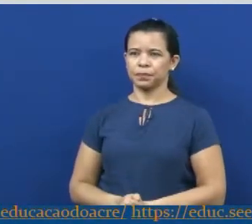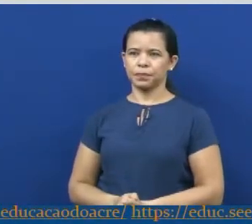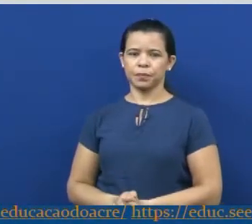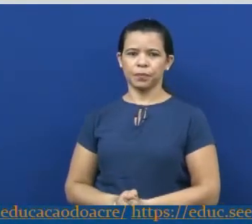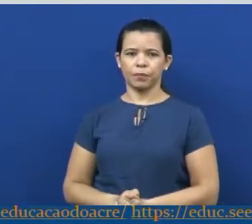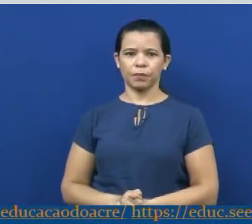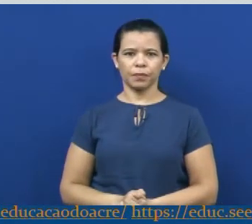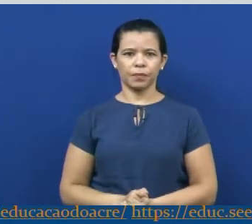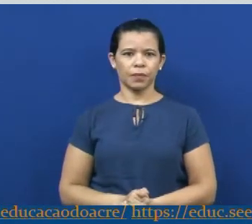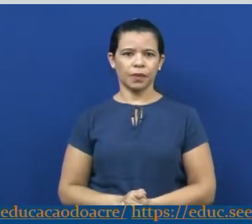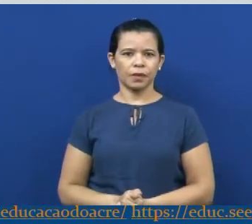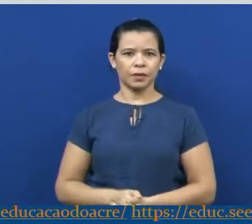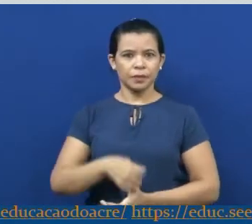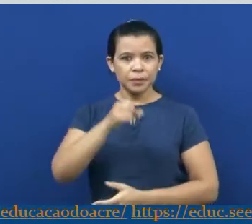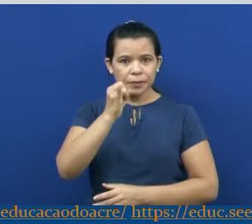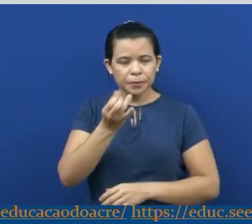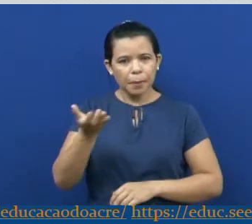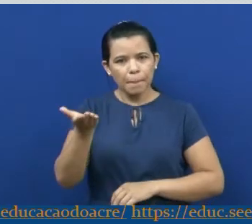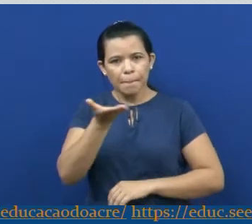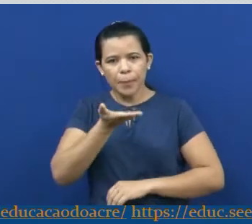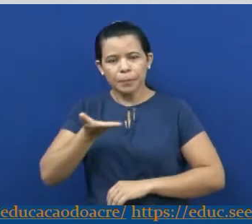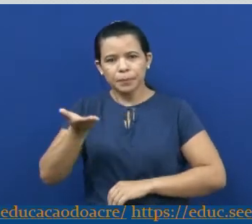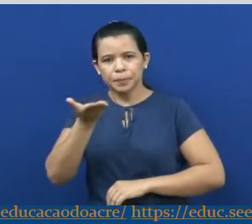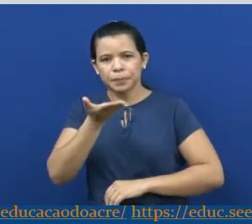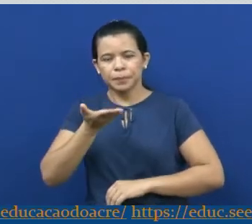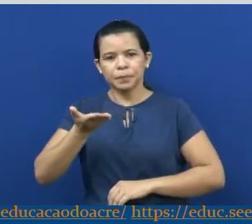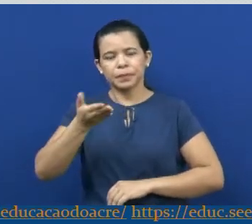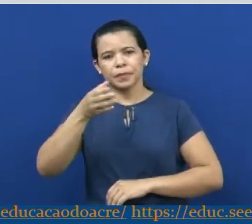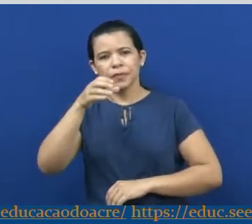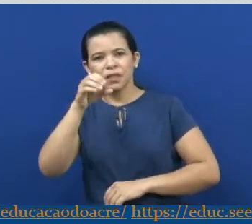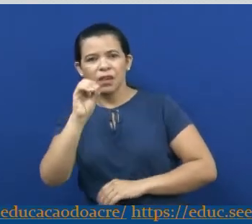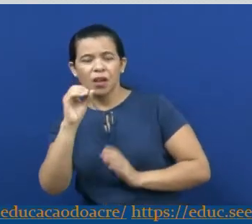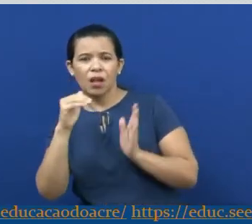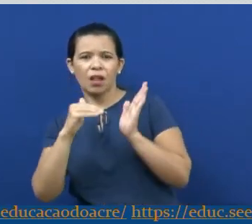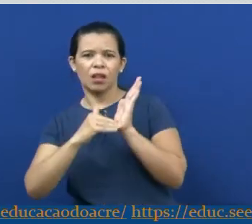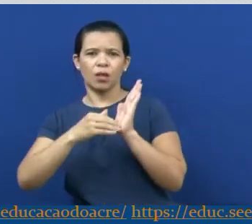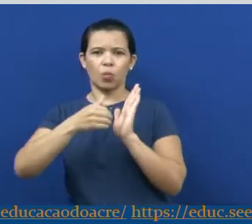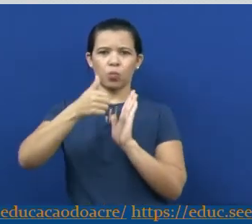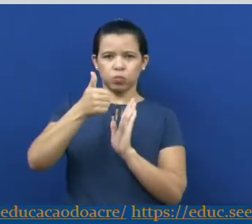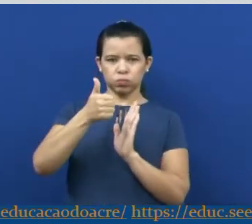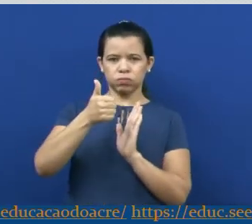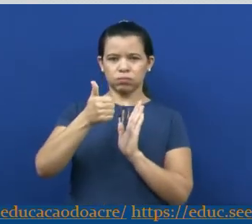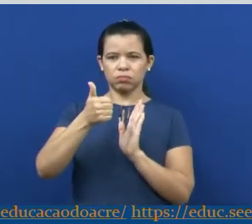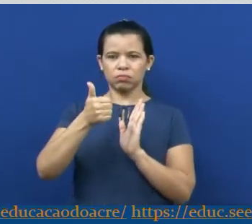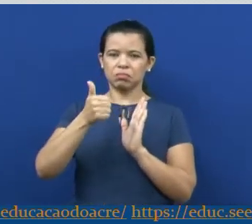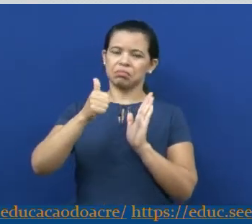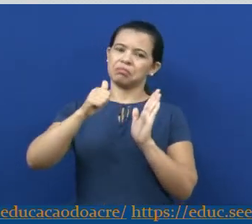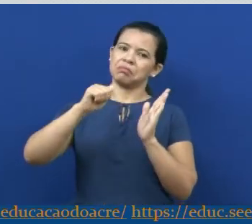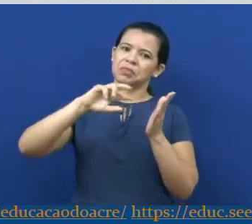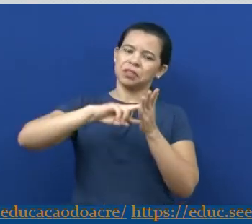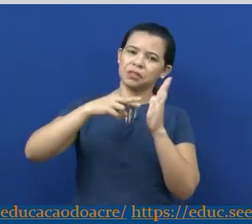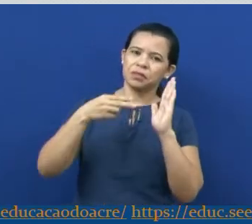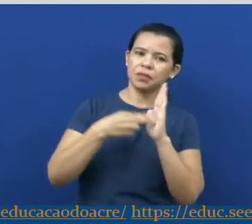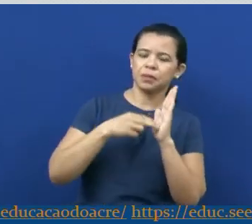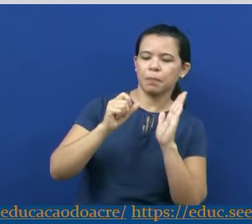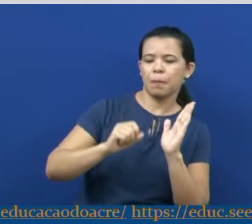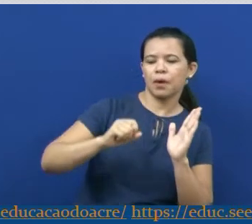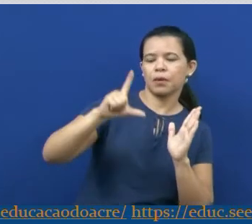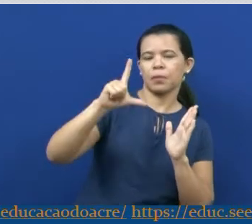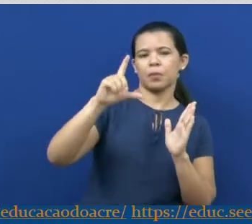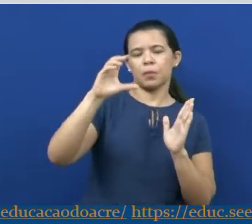Se a minha base estiver entre 0 e 1, ou seja, ela é maior do que 0 e diferente de